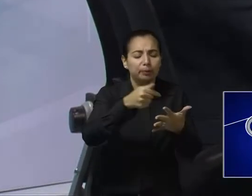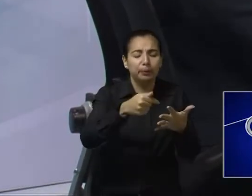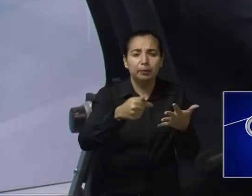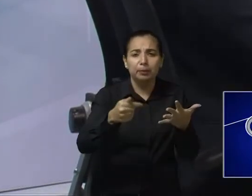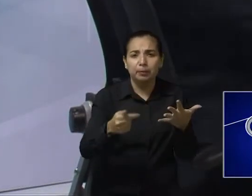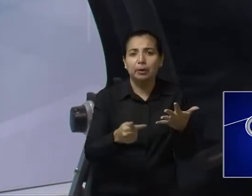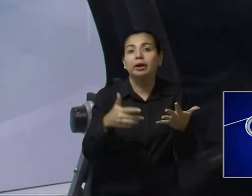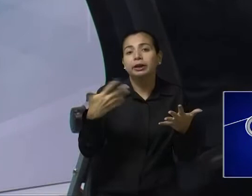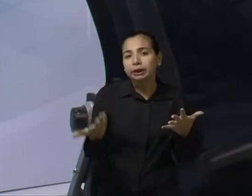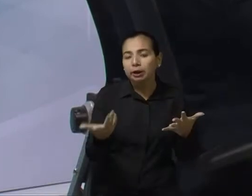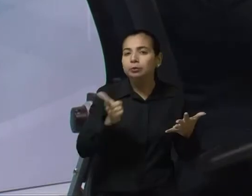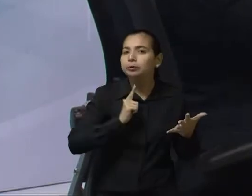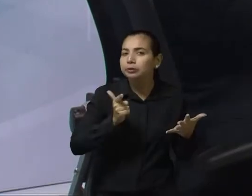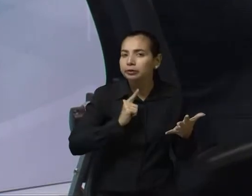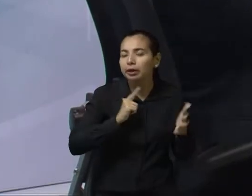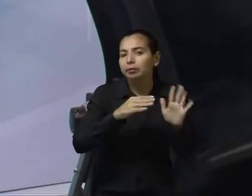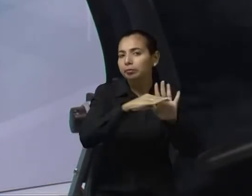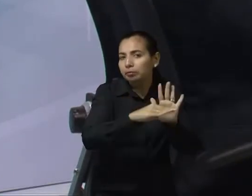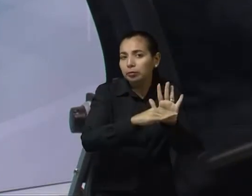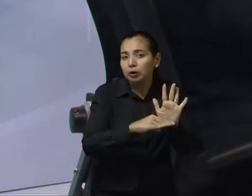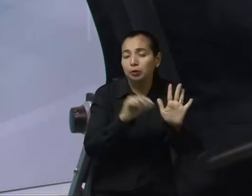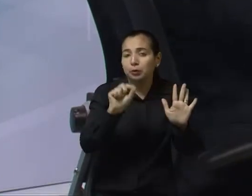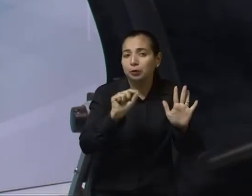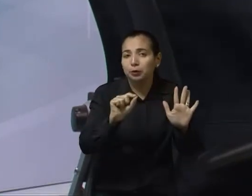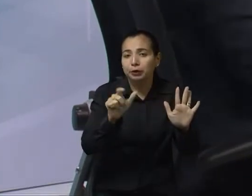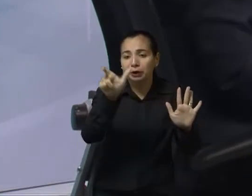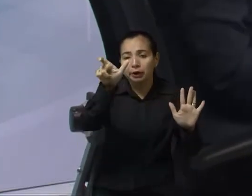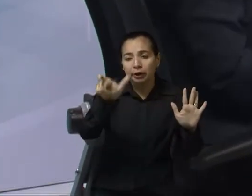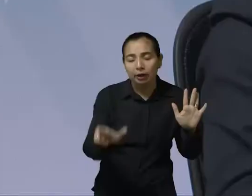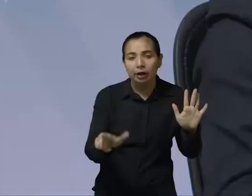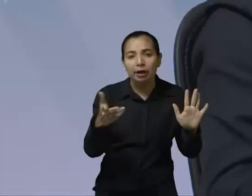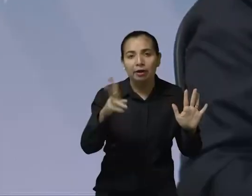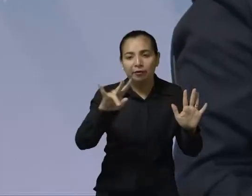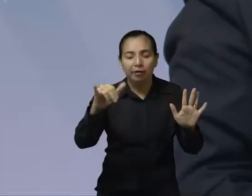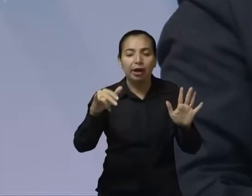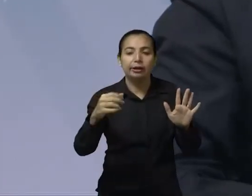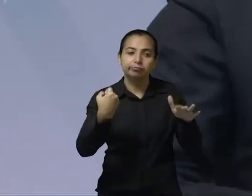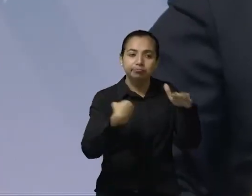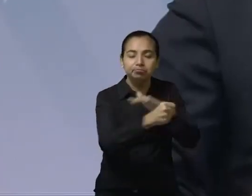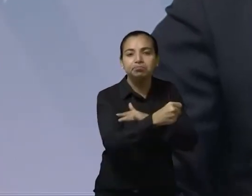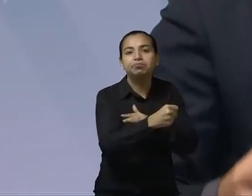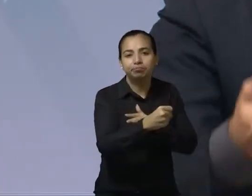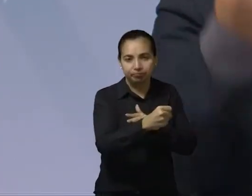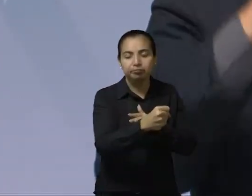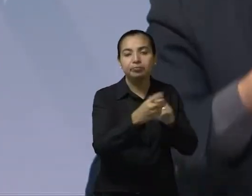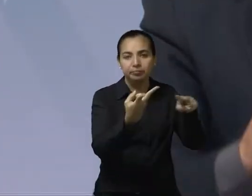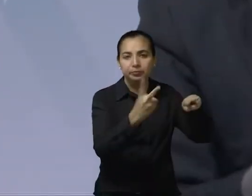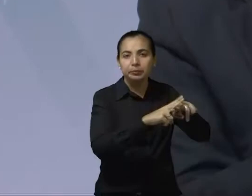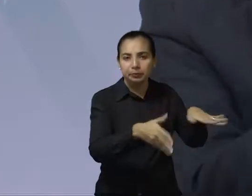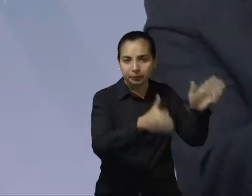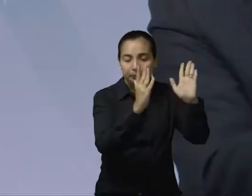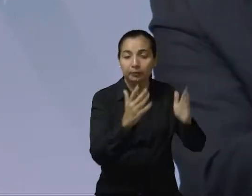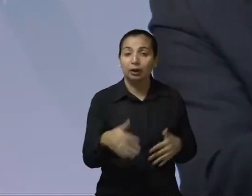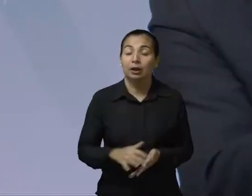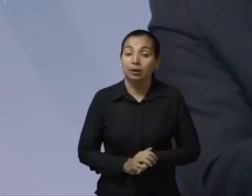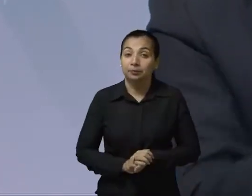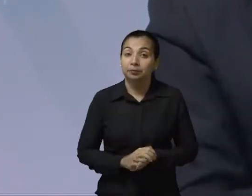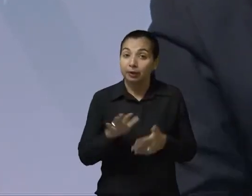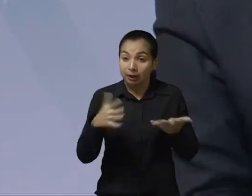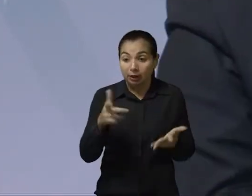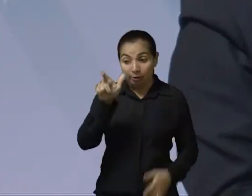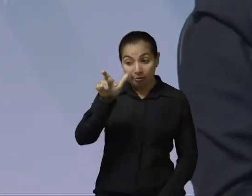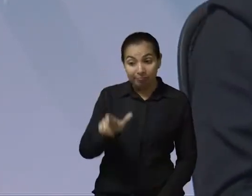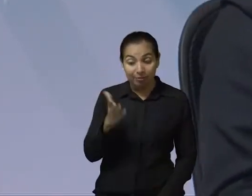medidas cautelares, que também o indivíduo vai para o sistema penitenciário. Essa relação desse indivíduo que está